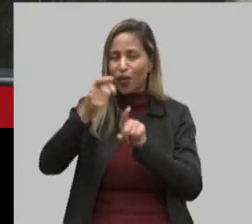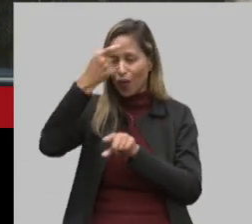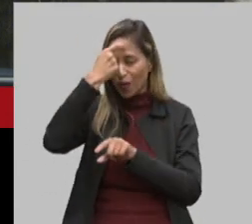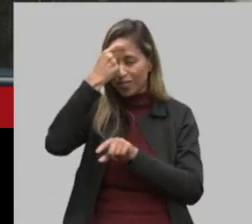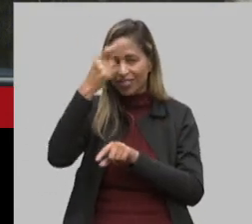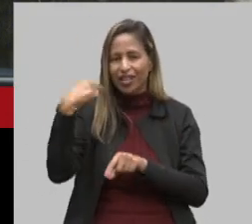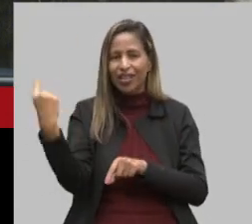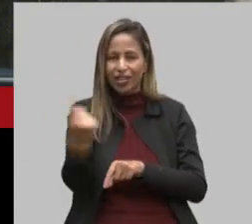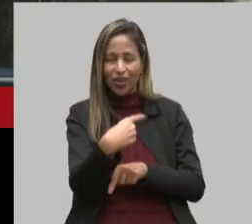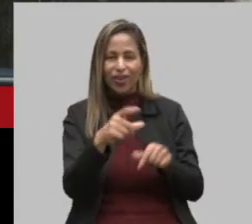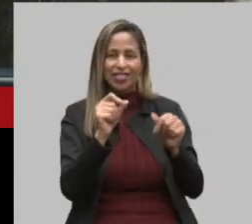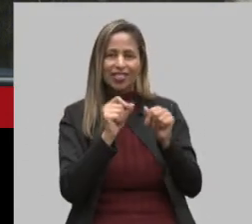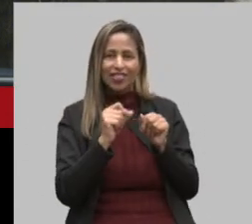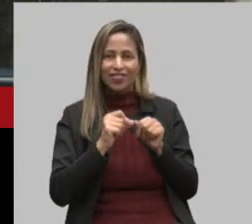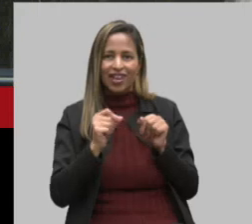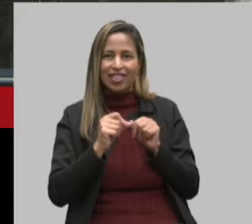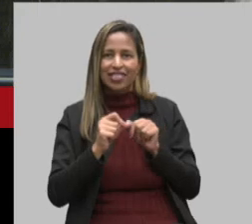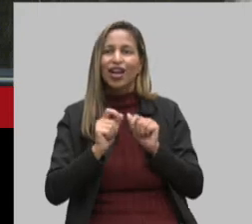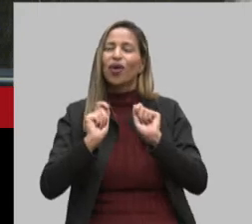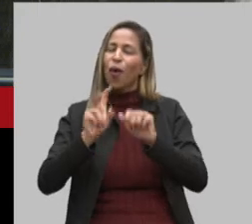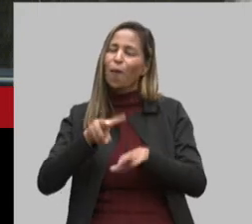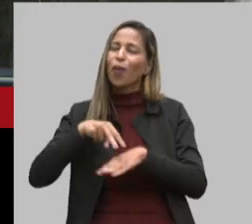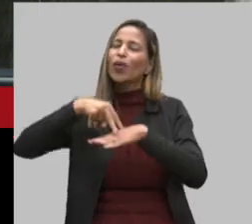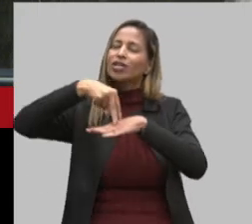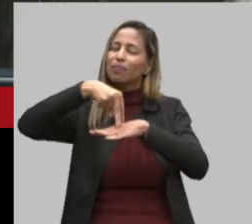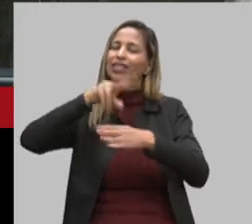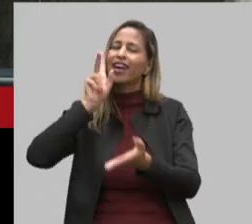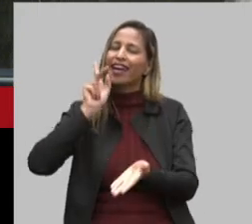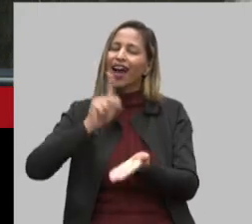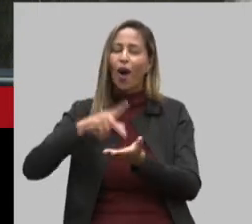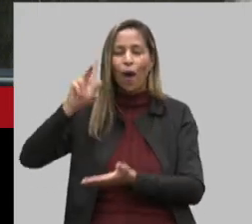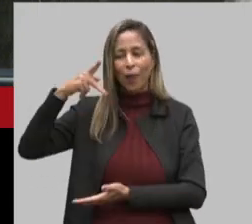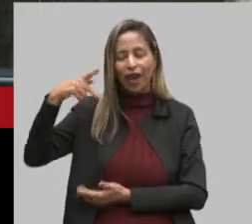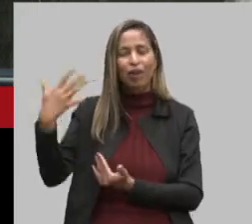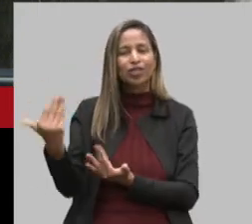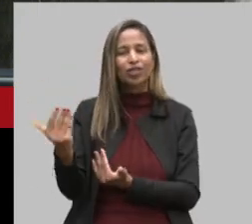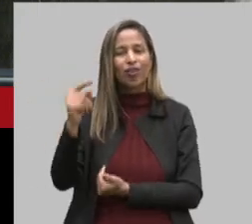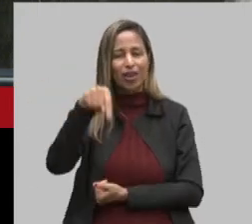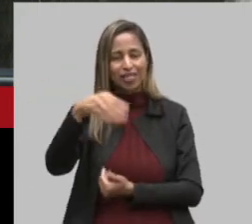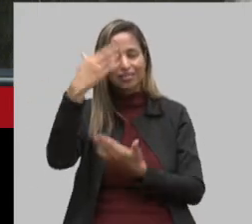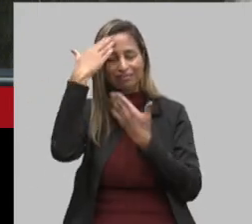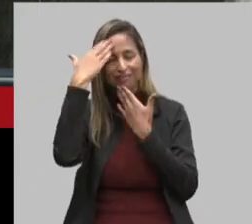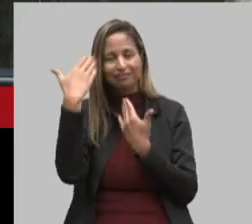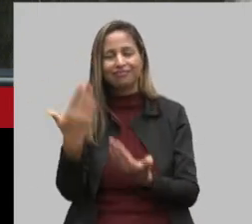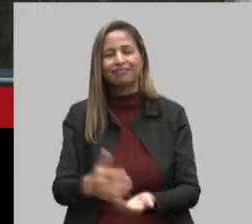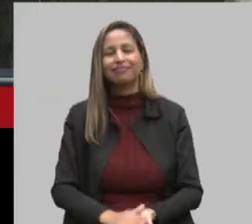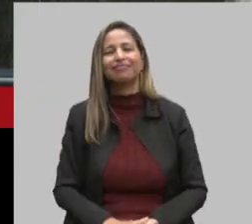devemos fazer e com posicionamentos reais Parlamento jovem é para isso muito